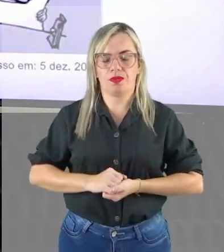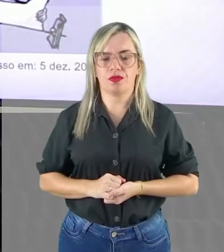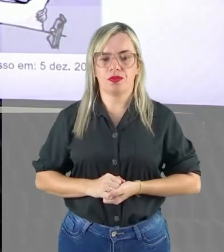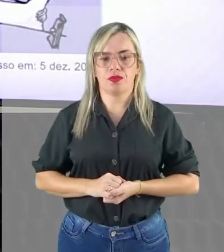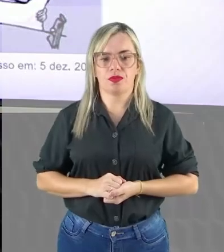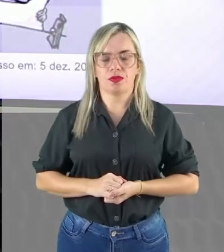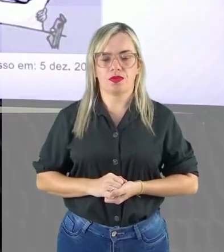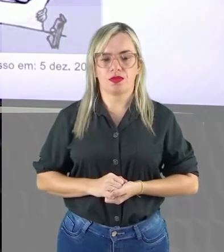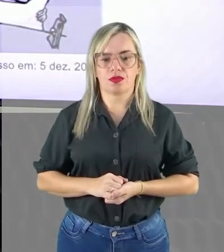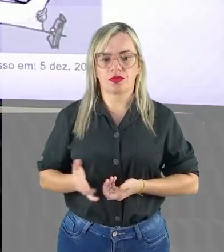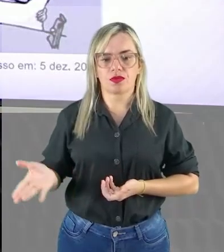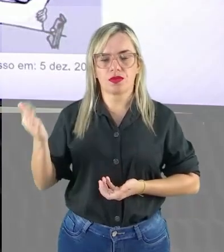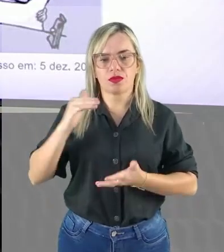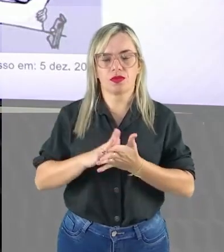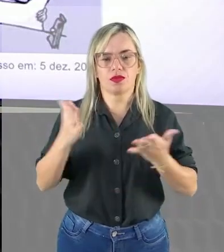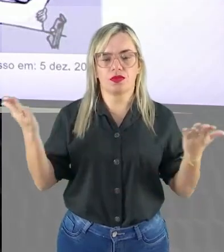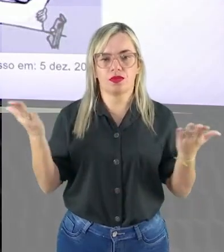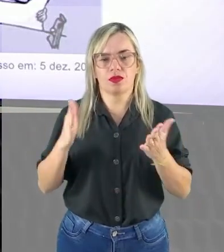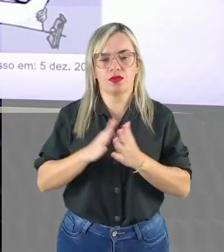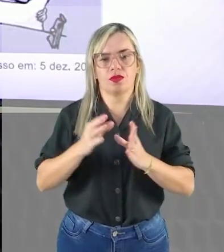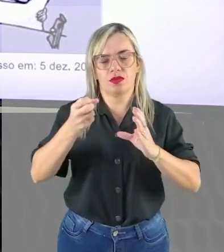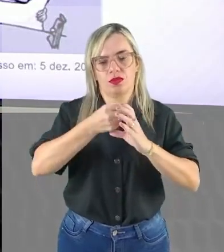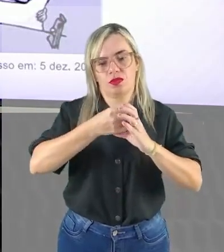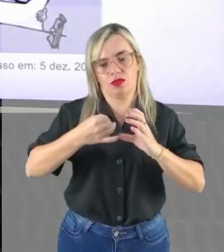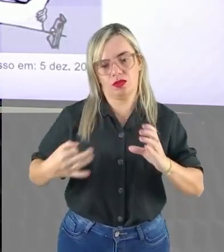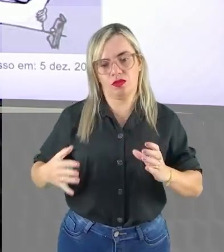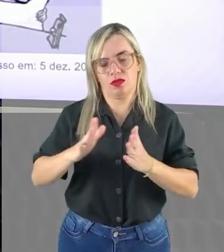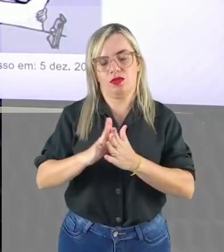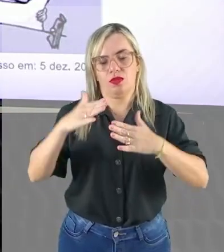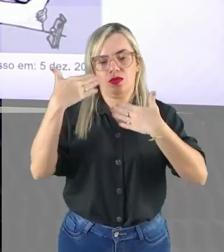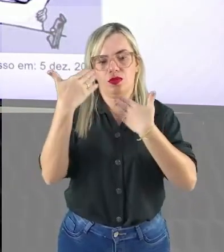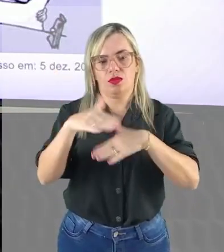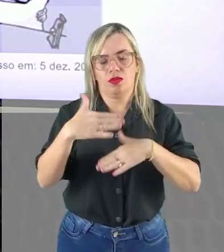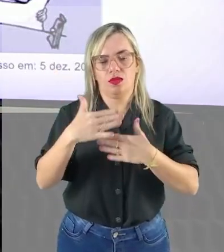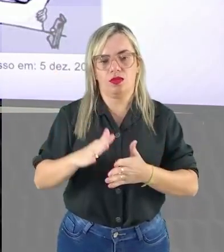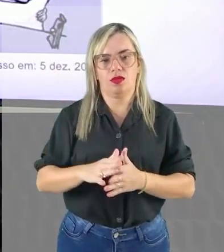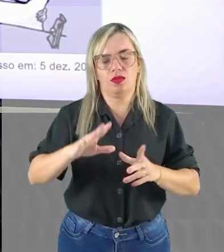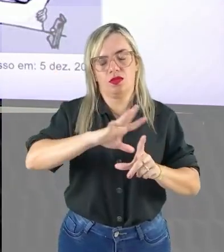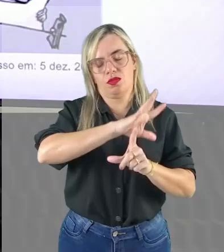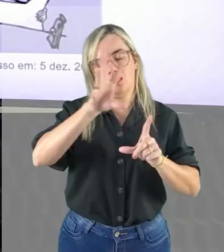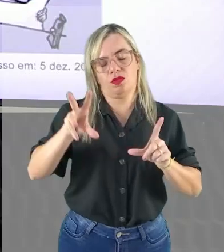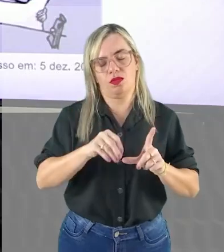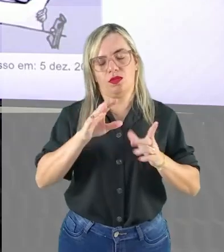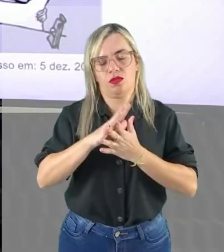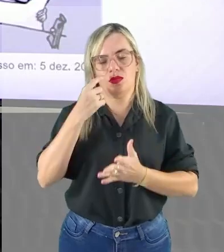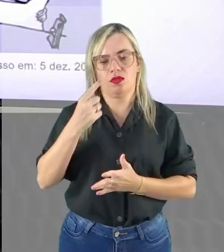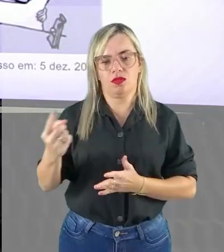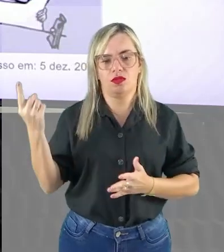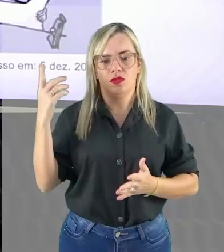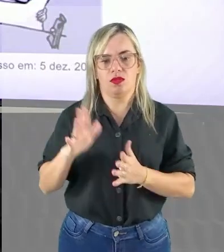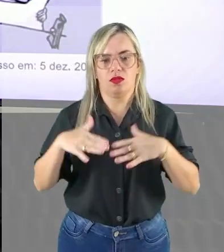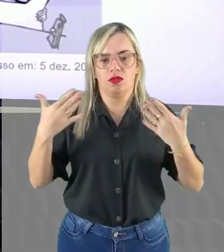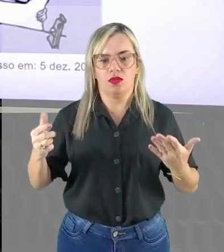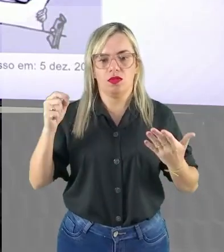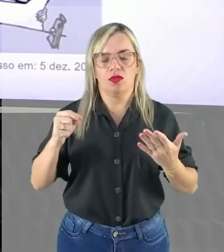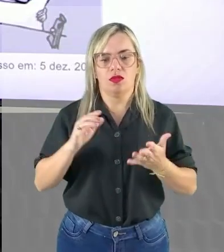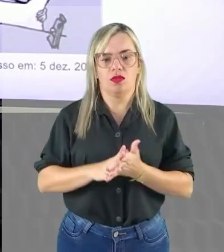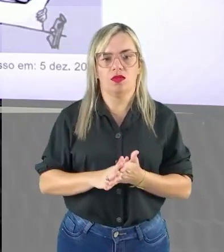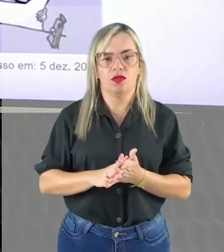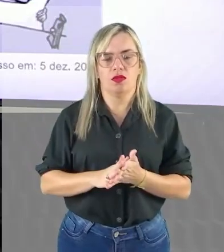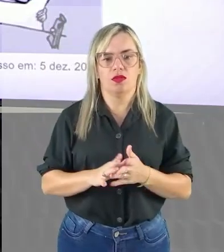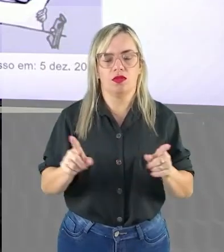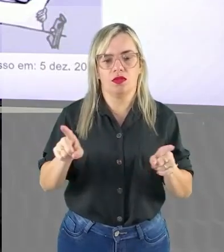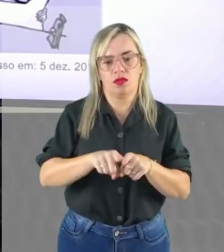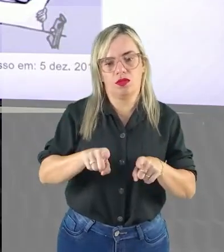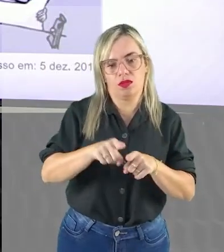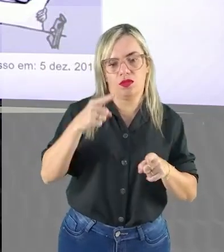Pois bem, a gente passa agora para uma outra característica dessas provas, né? Que são as charges. Olha só, quando a gente fala de charge, a gente também vai